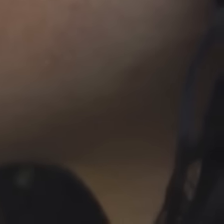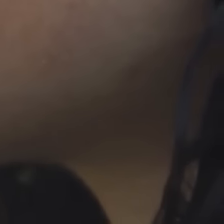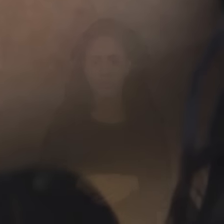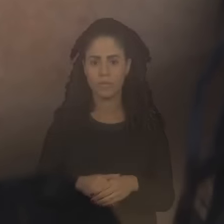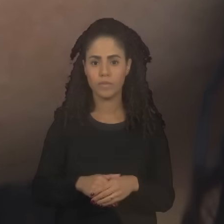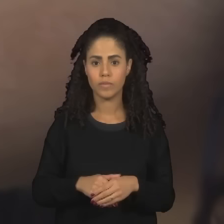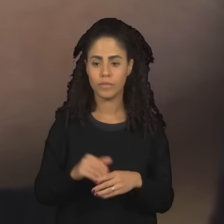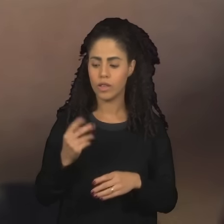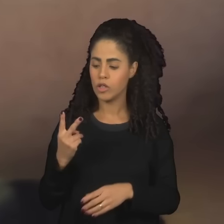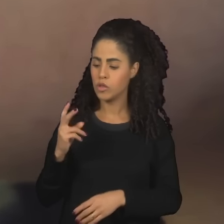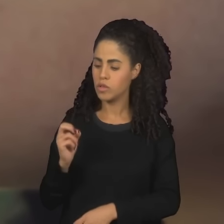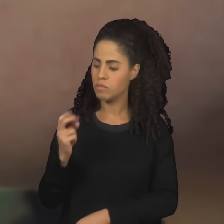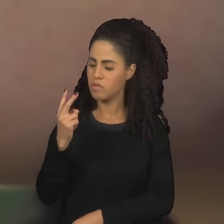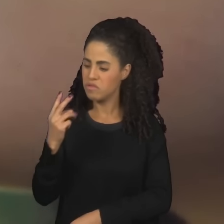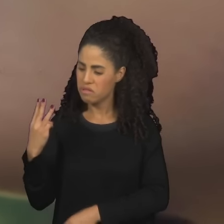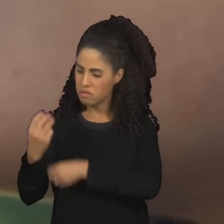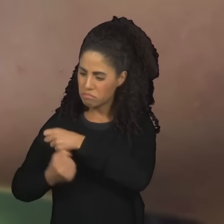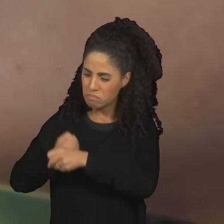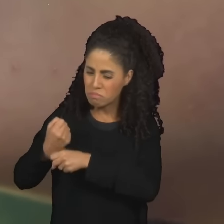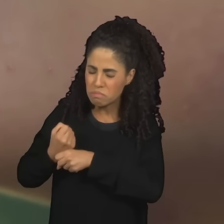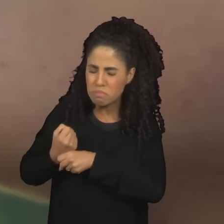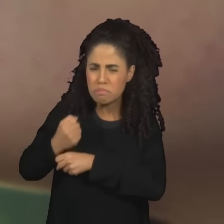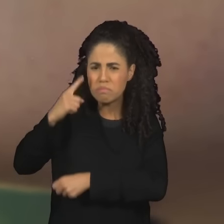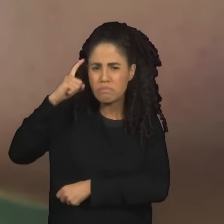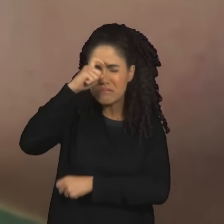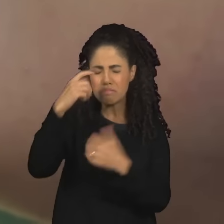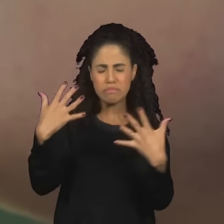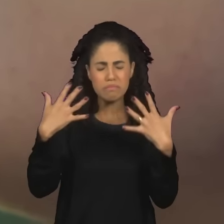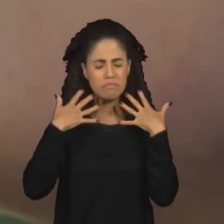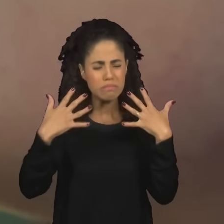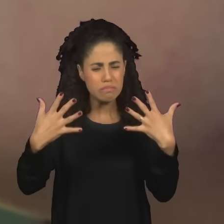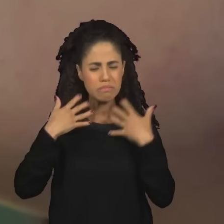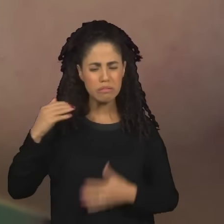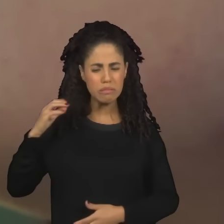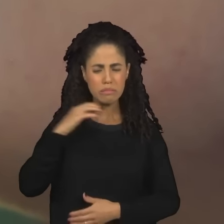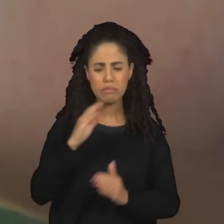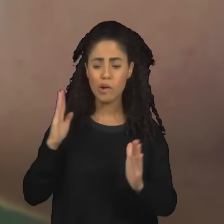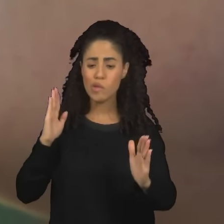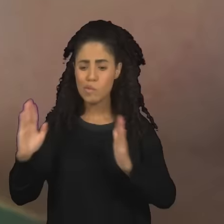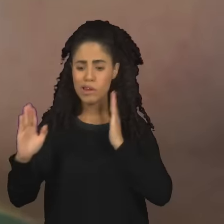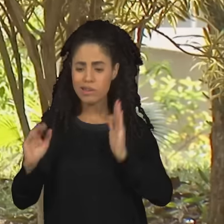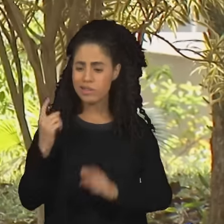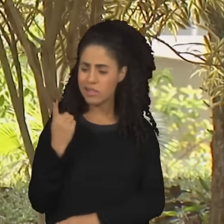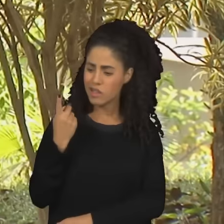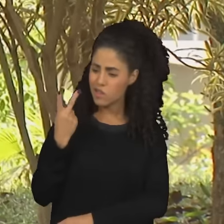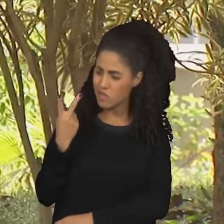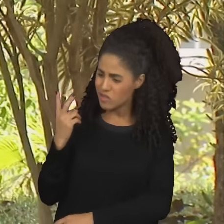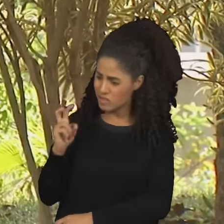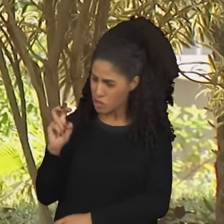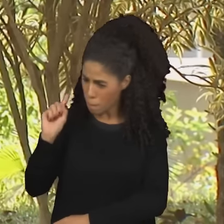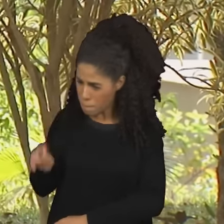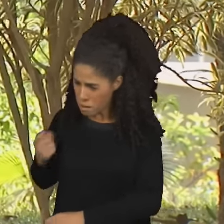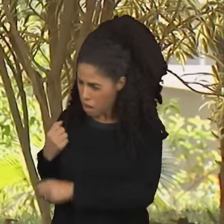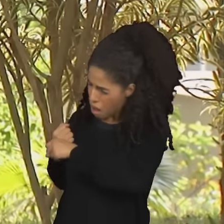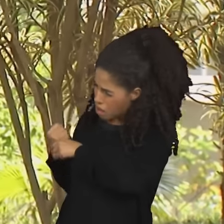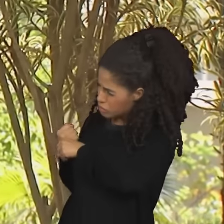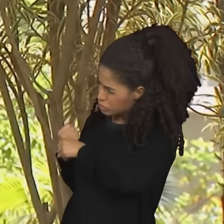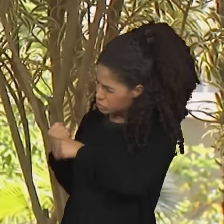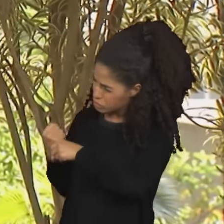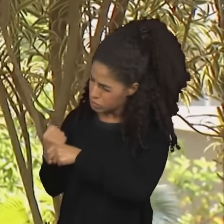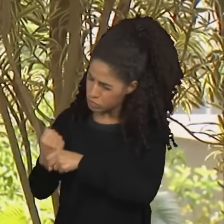Em 2023 foi o ano mais quente dos últimos 125 mil anos. O físico Paulo